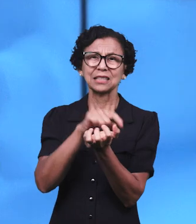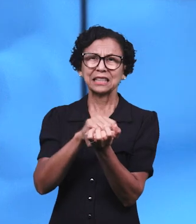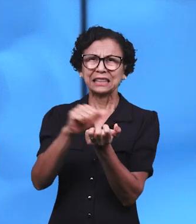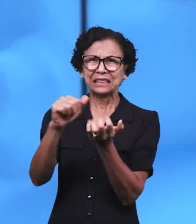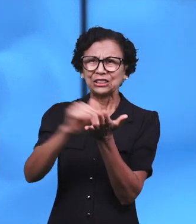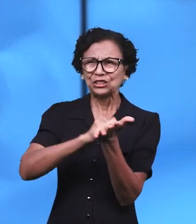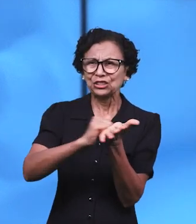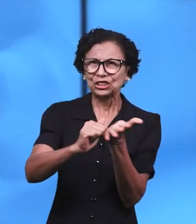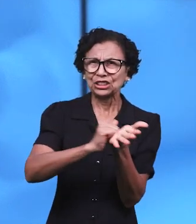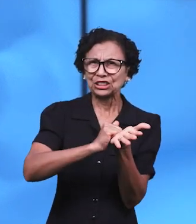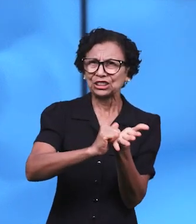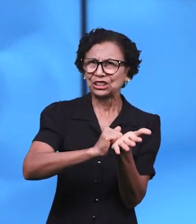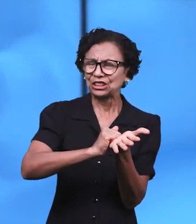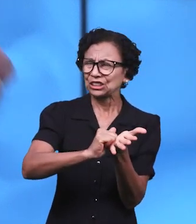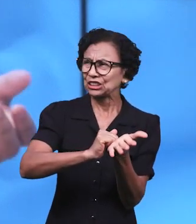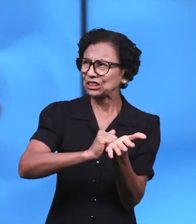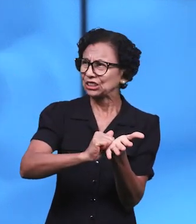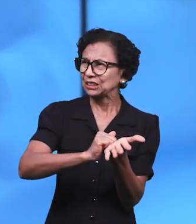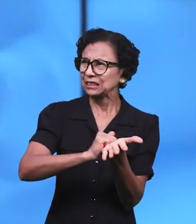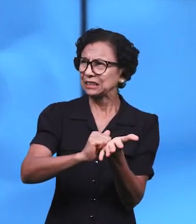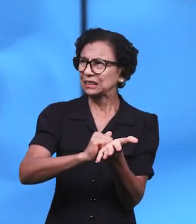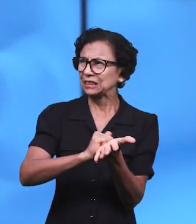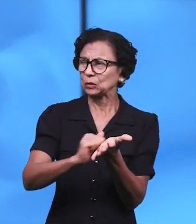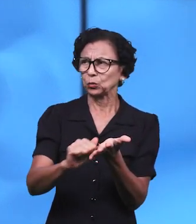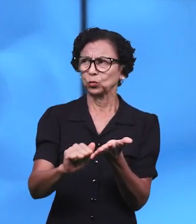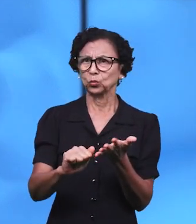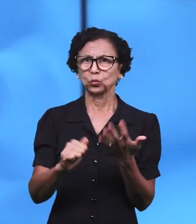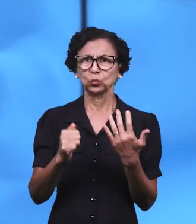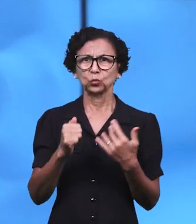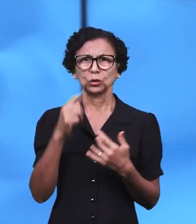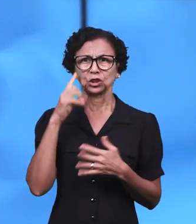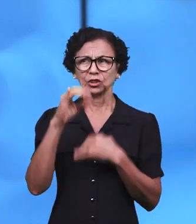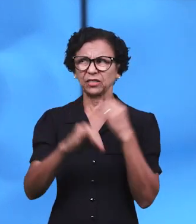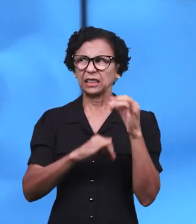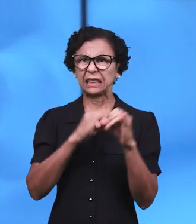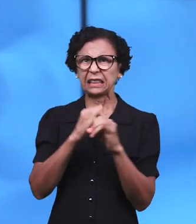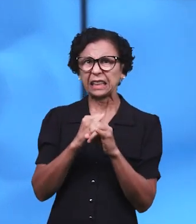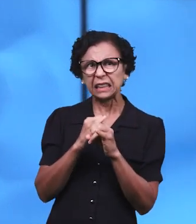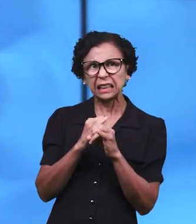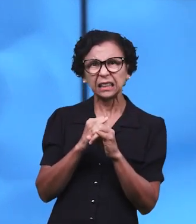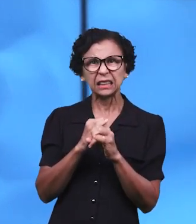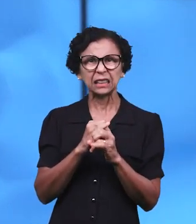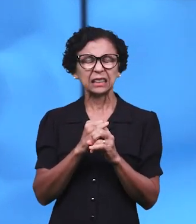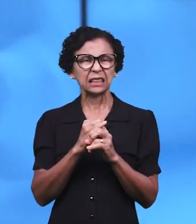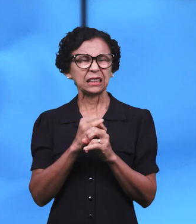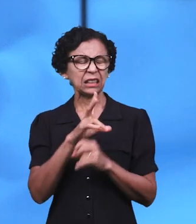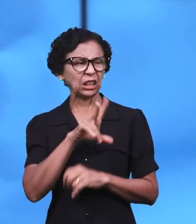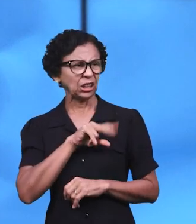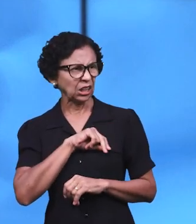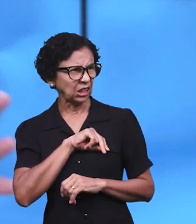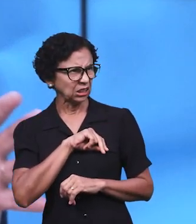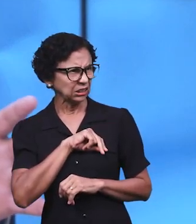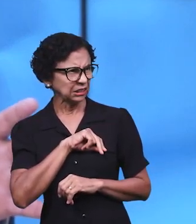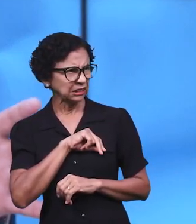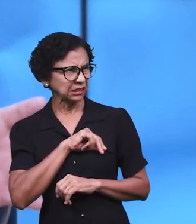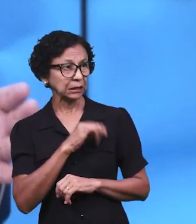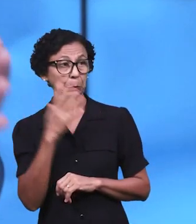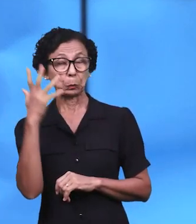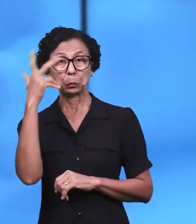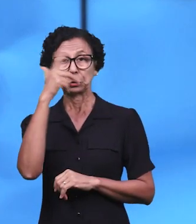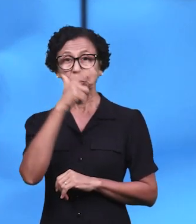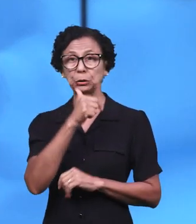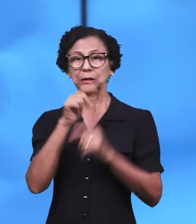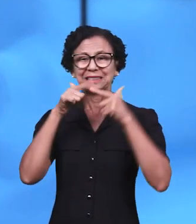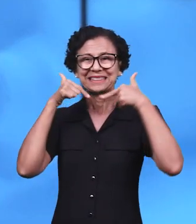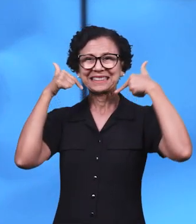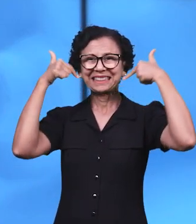internet pessoas que desgastam tanto o dente que dá até um certo receio, né? O medo, nossa, mas o sorriso fica lindo. Mas